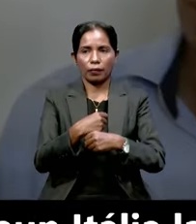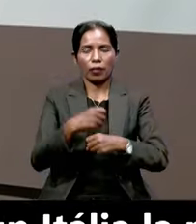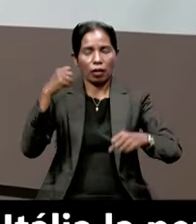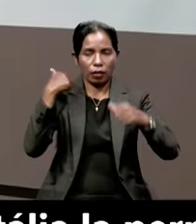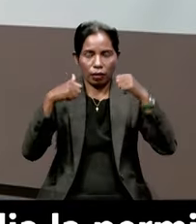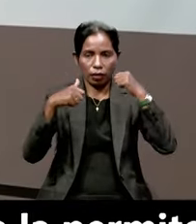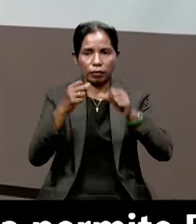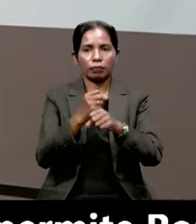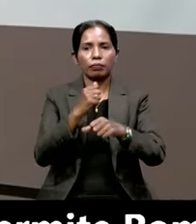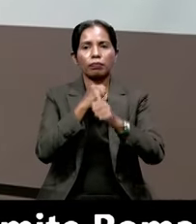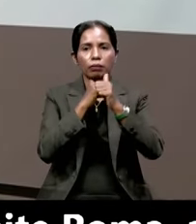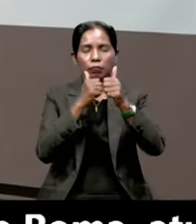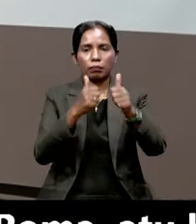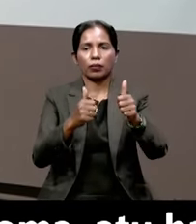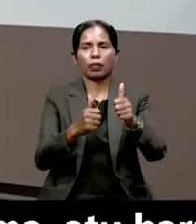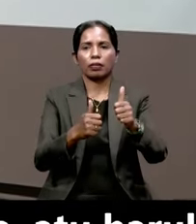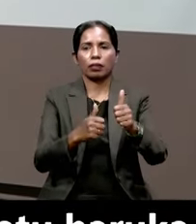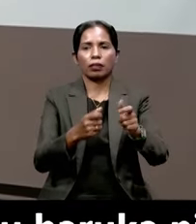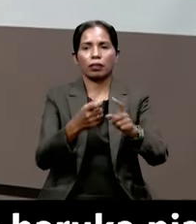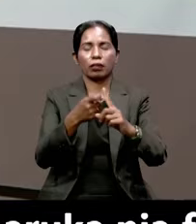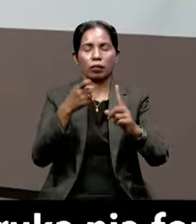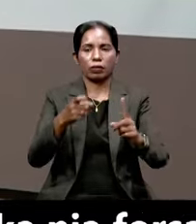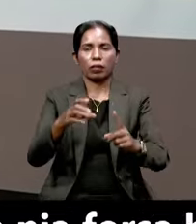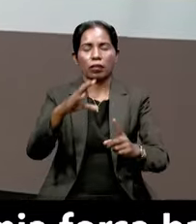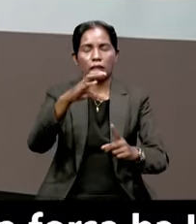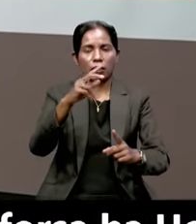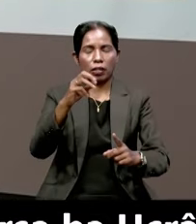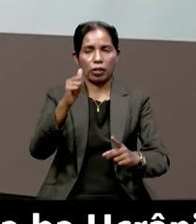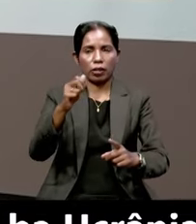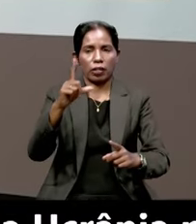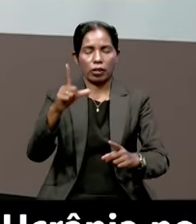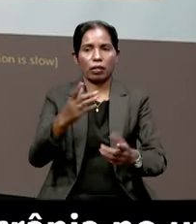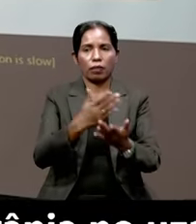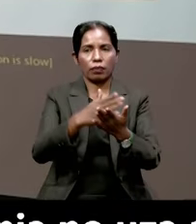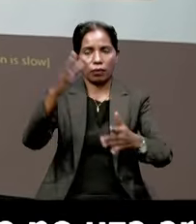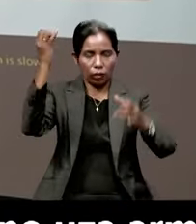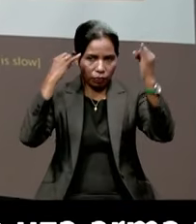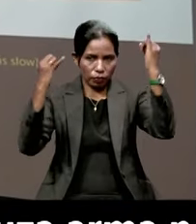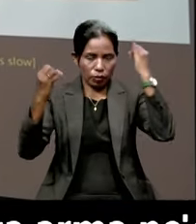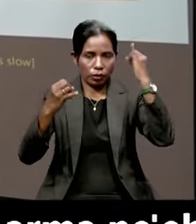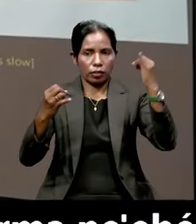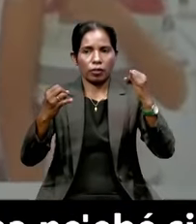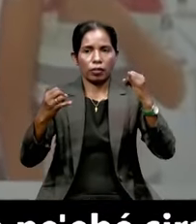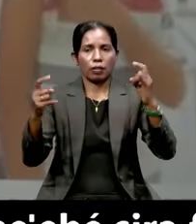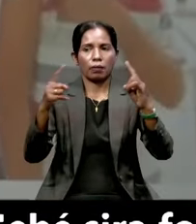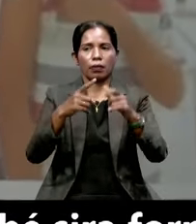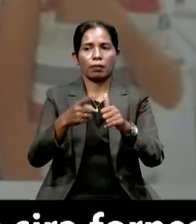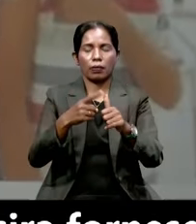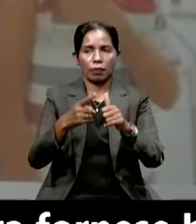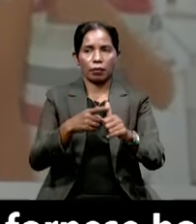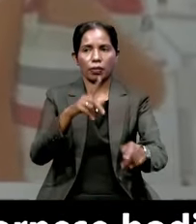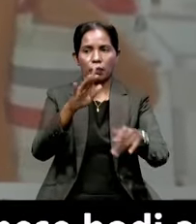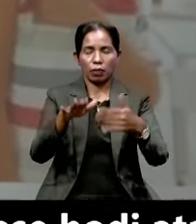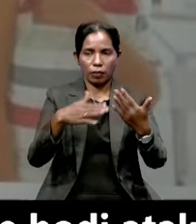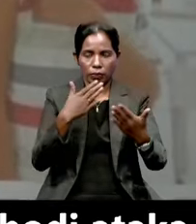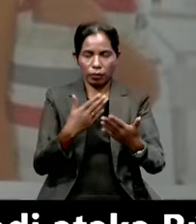atividade advocacia ne atu li husi canal media fahe informação dahulu baita ne comunidade